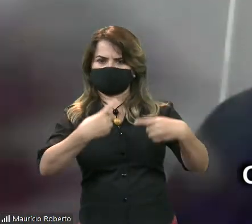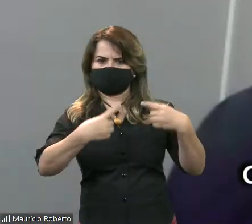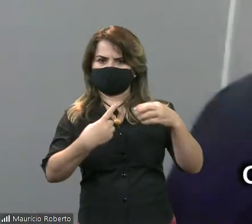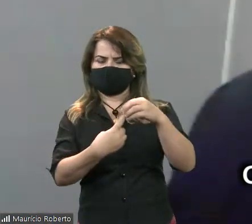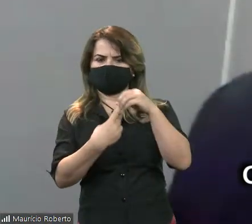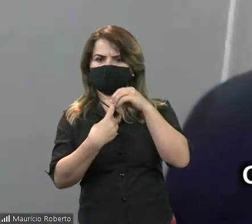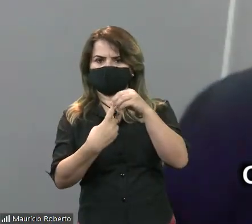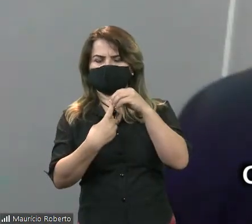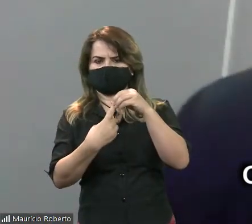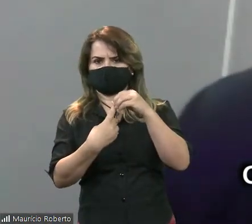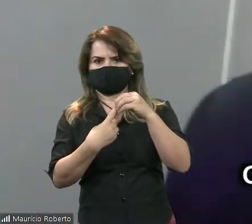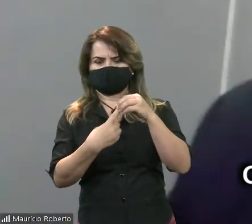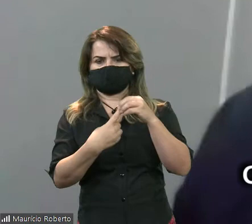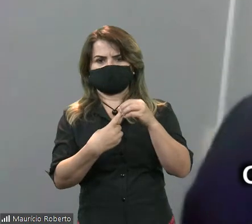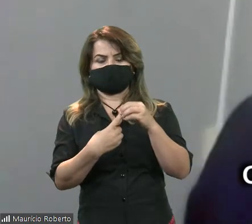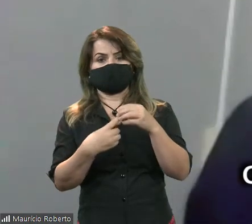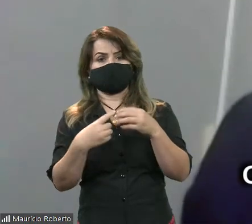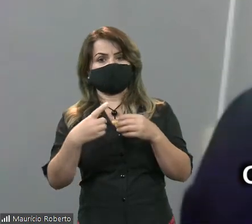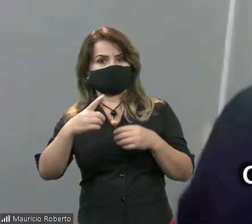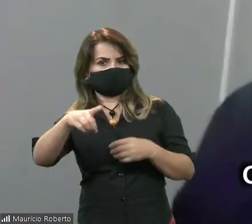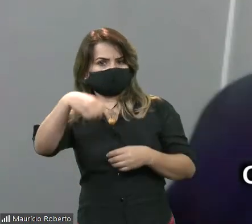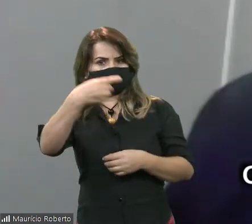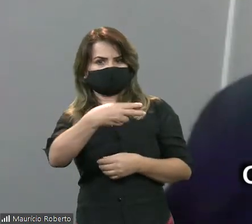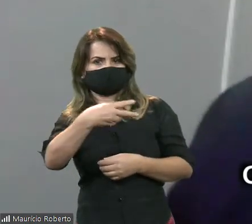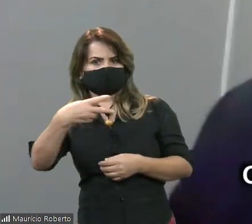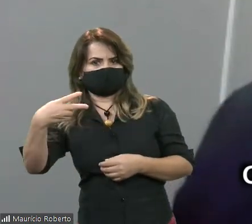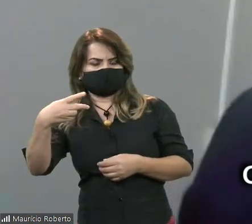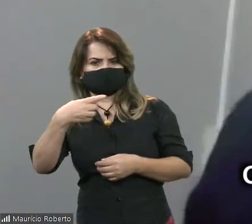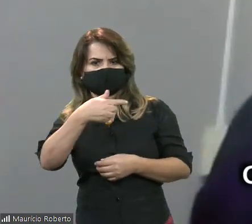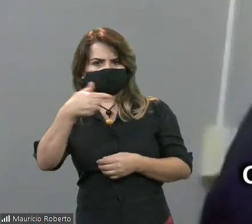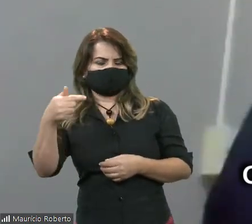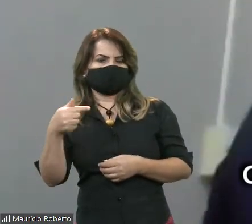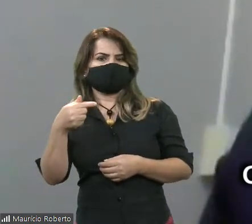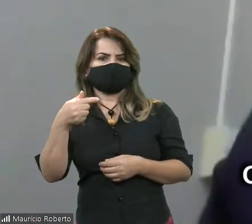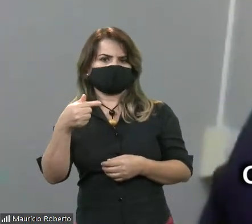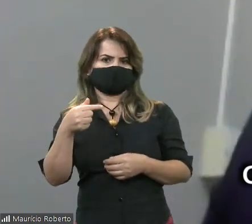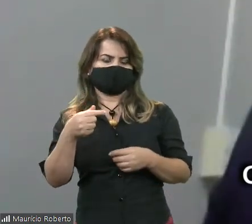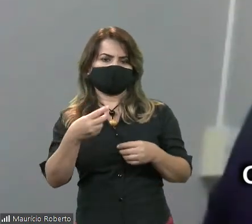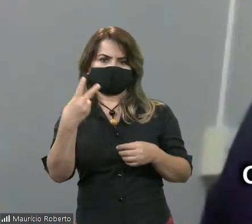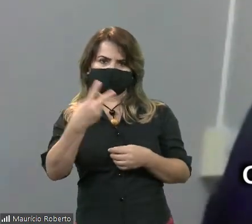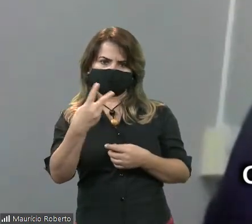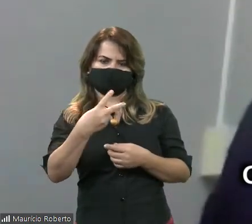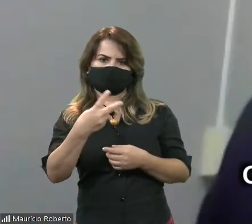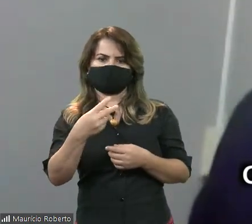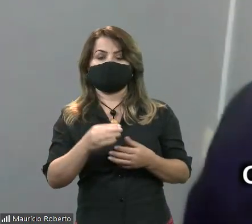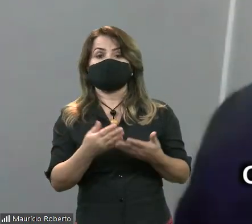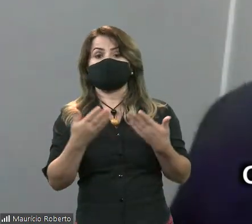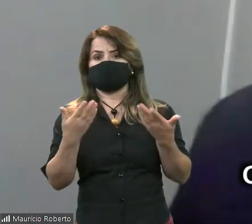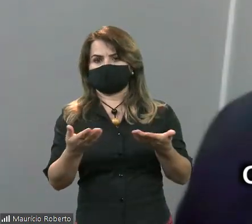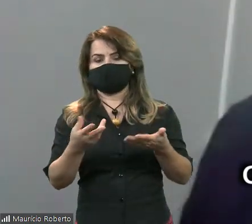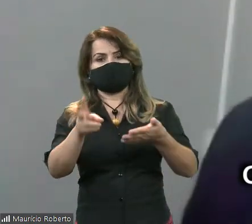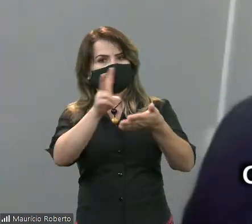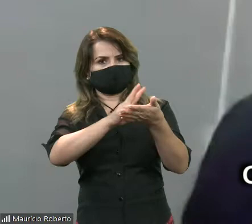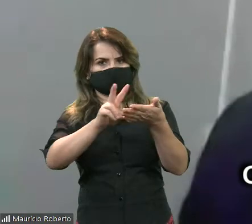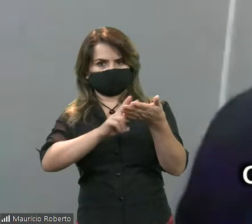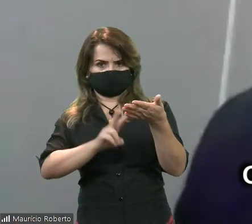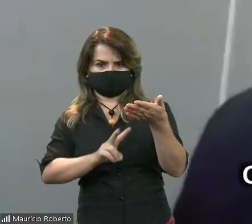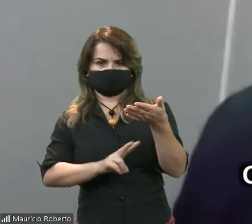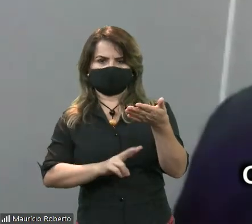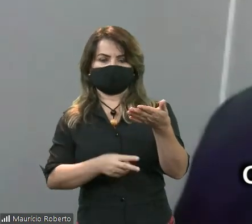e a segunda provavelmente na semana que vem, então eu queria fazer duas observações. A minha visão, a minha leitura, a minha